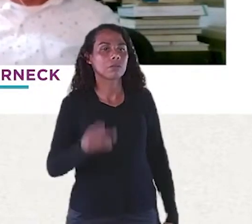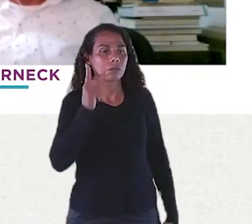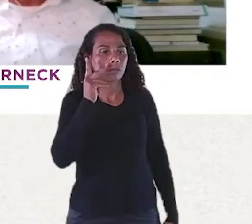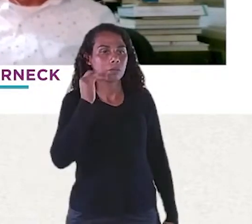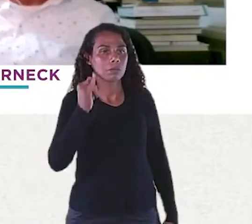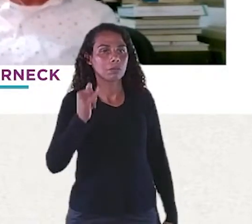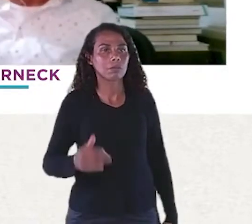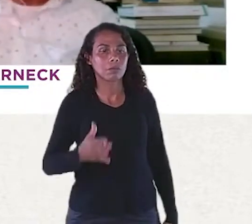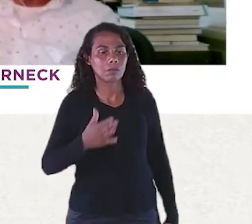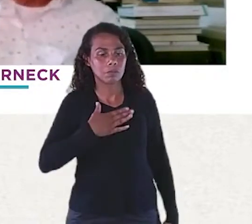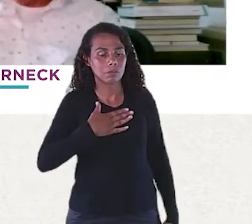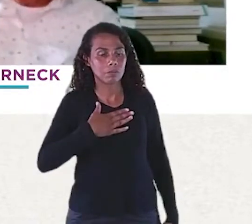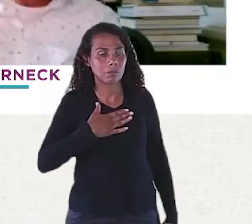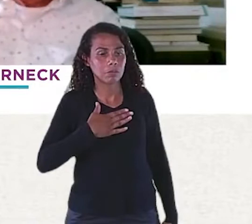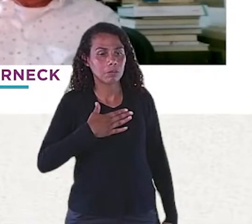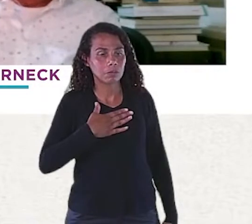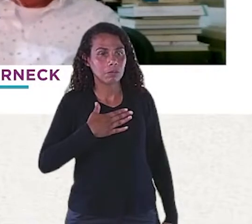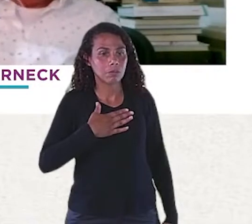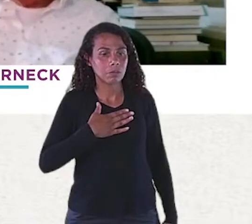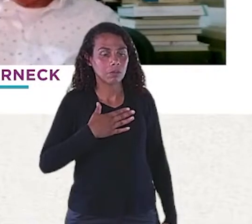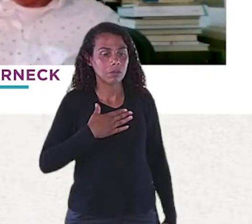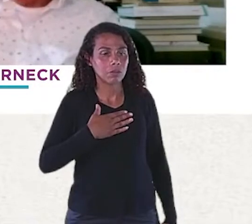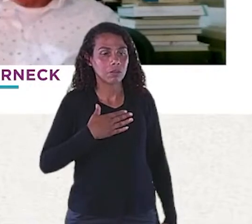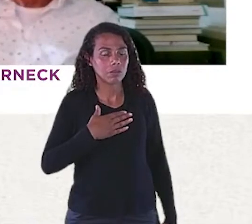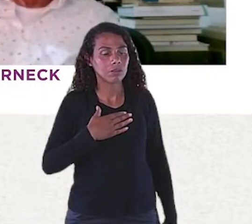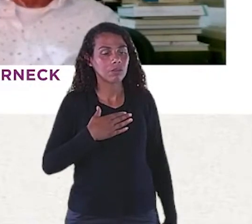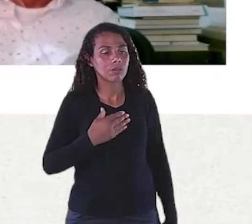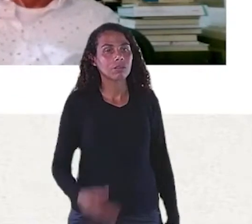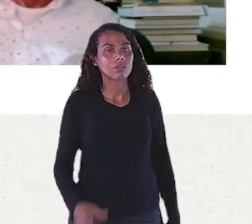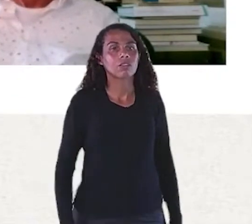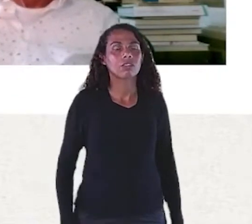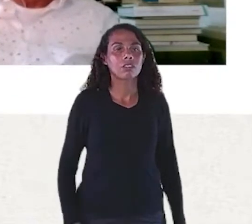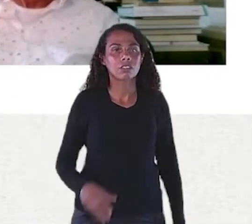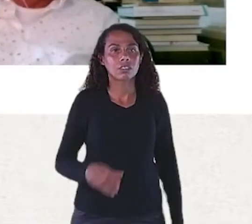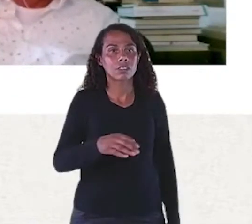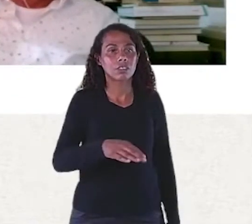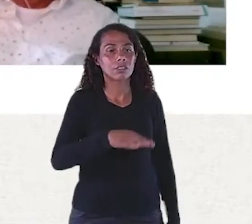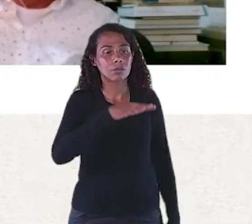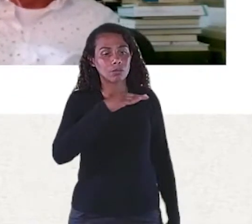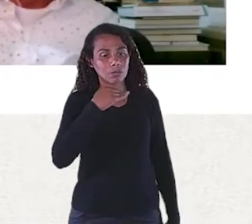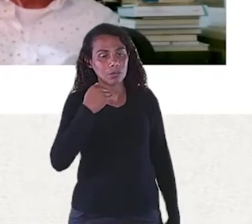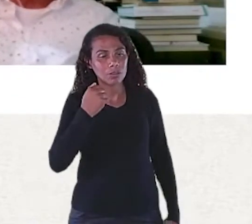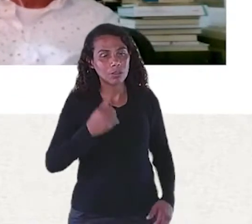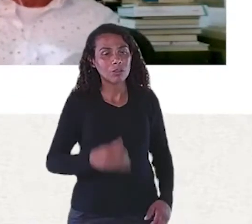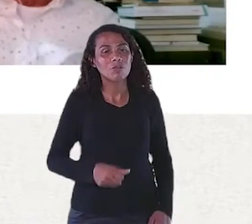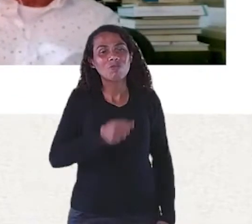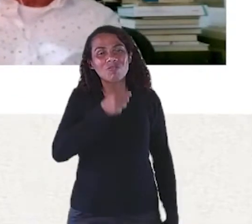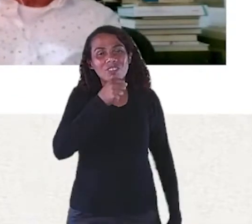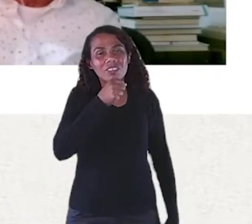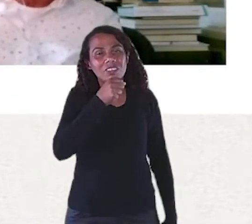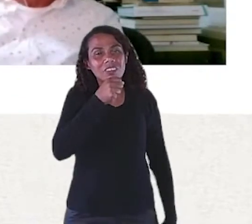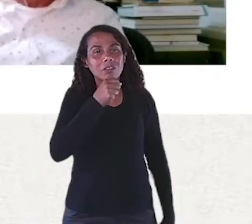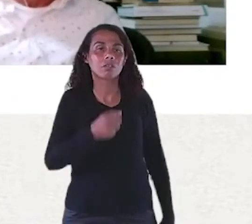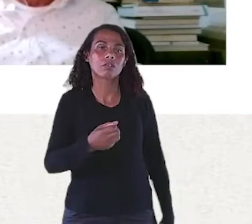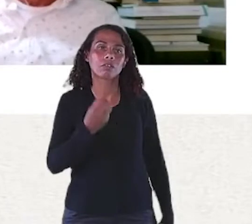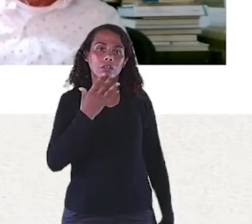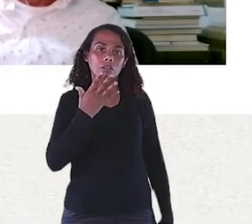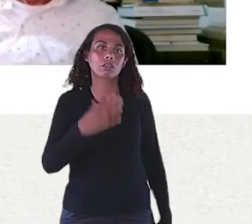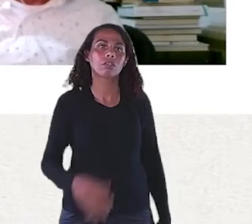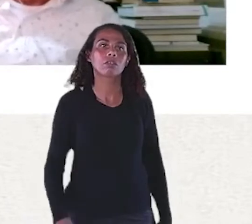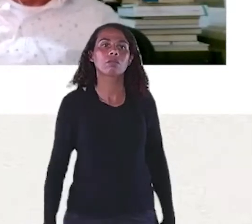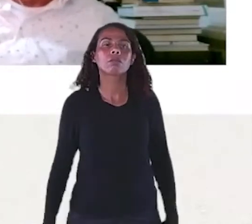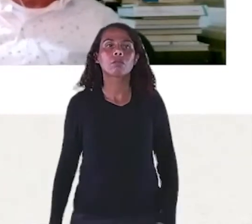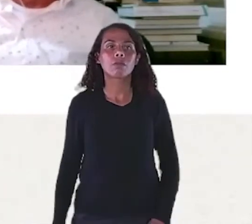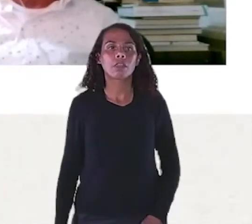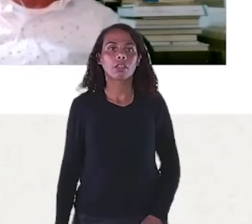muito legal. Hoje eu recebi uma mensagem do Irã Firmino, que é um jornalista ótimo, muito bacana.